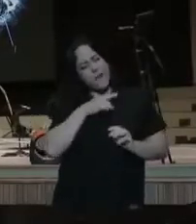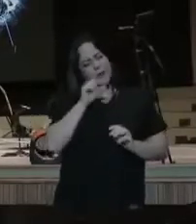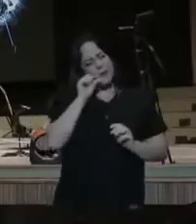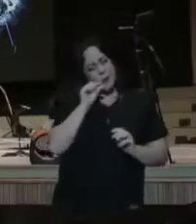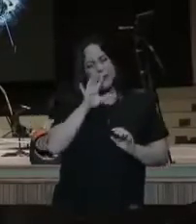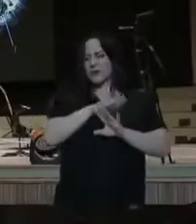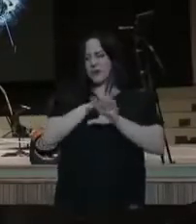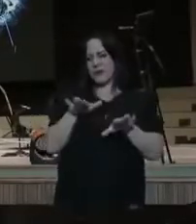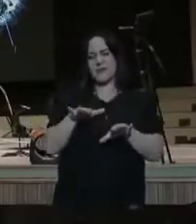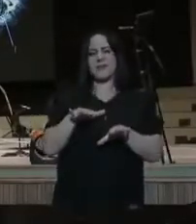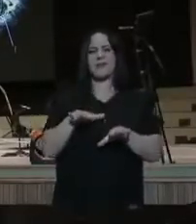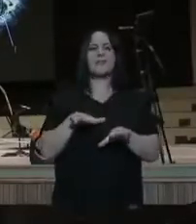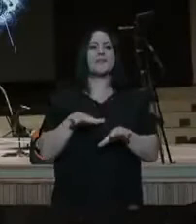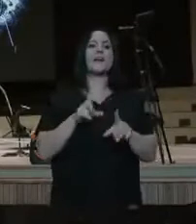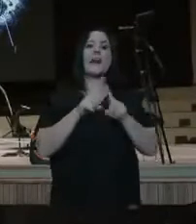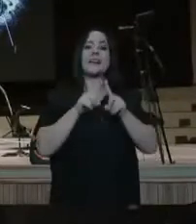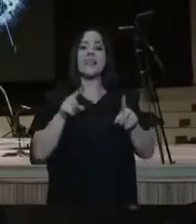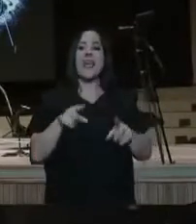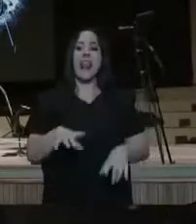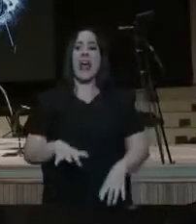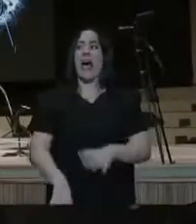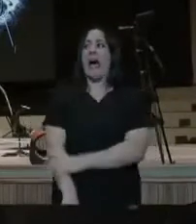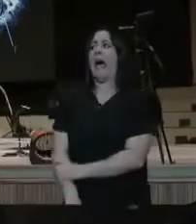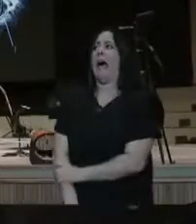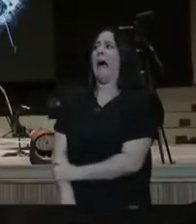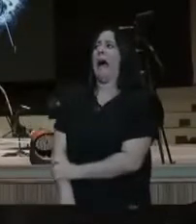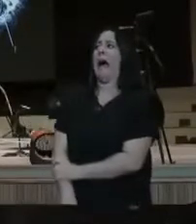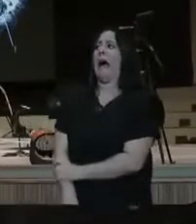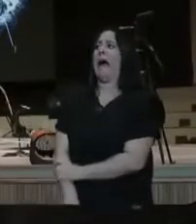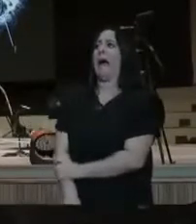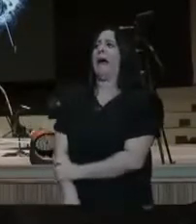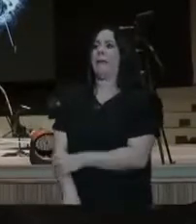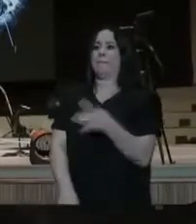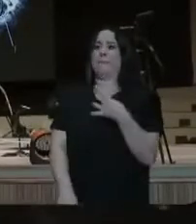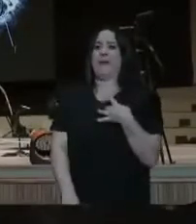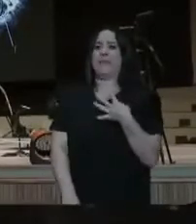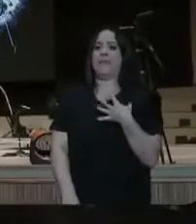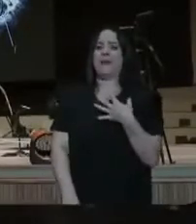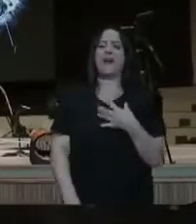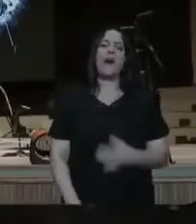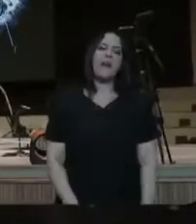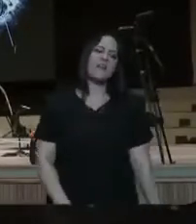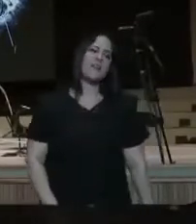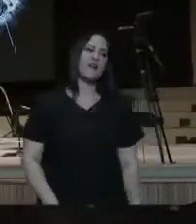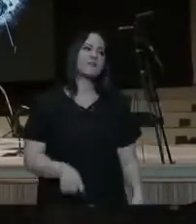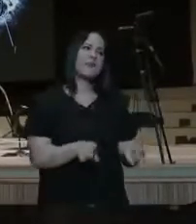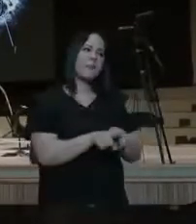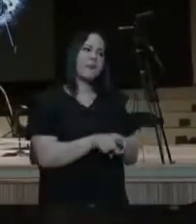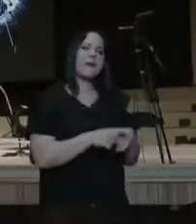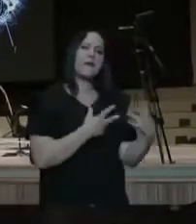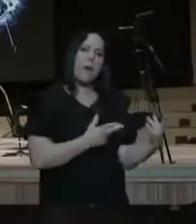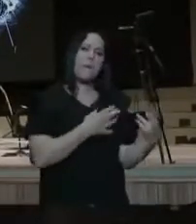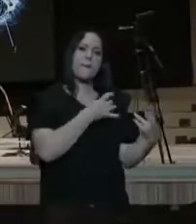a gente ela segurou meu braço e aí o medo dela não deixei o meu também